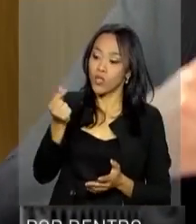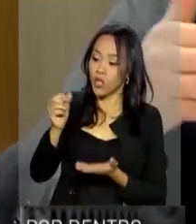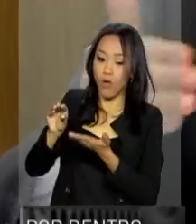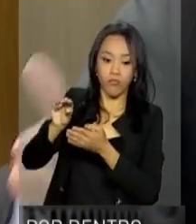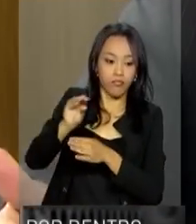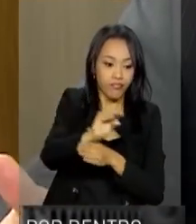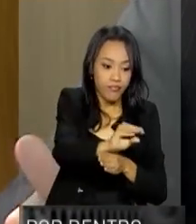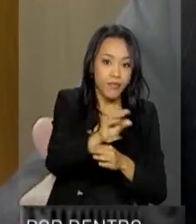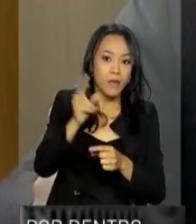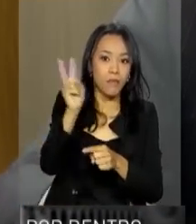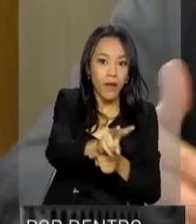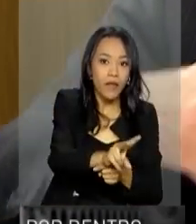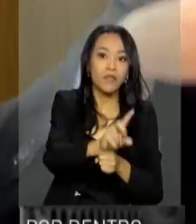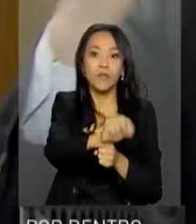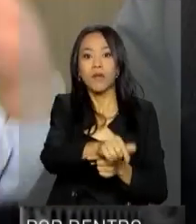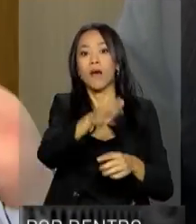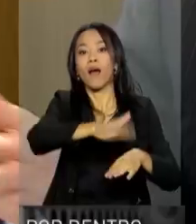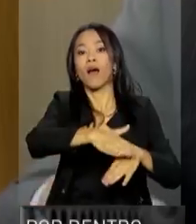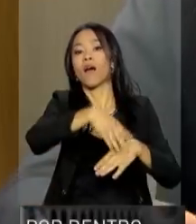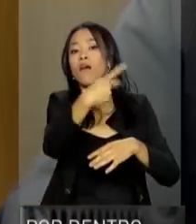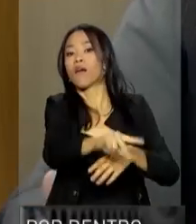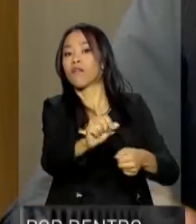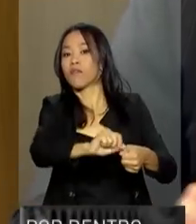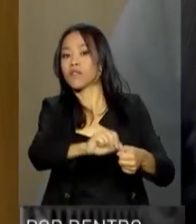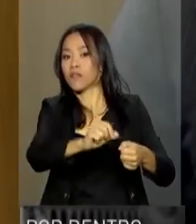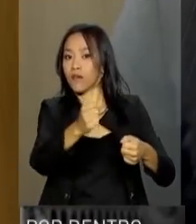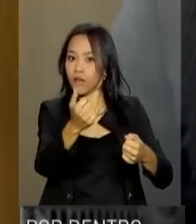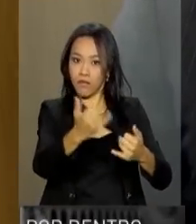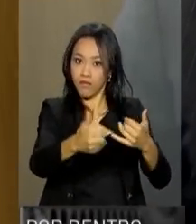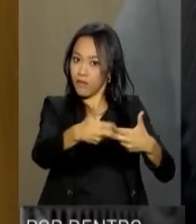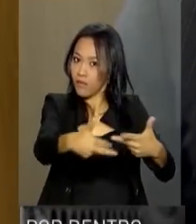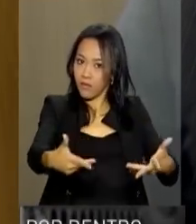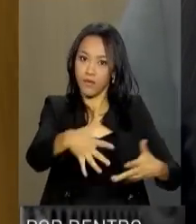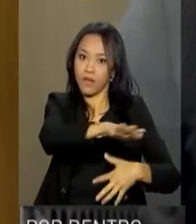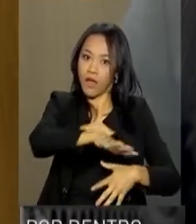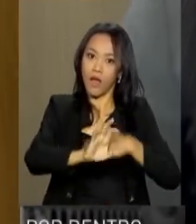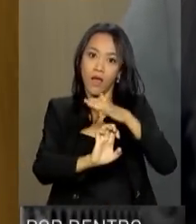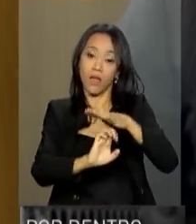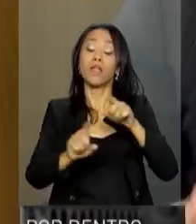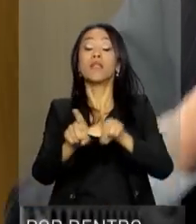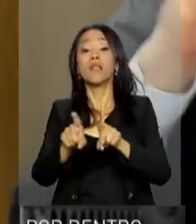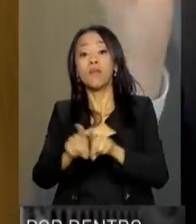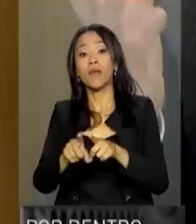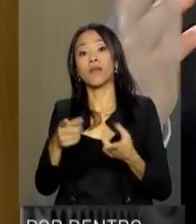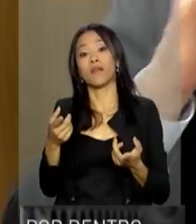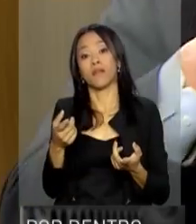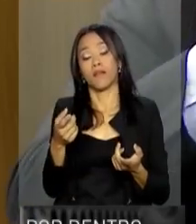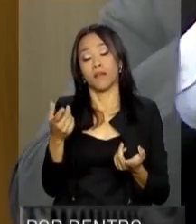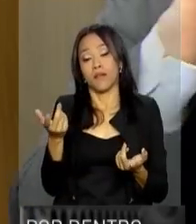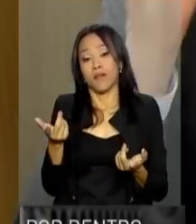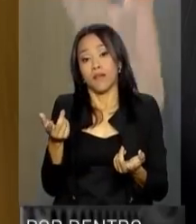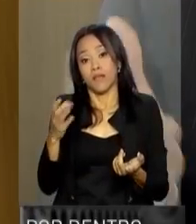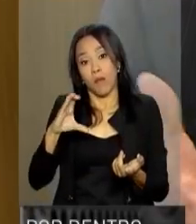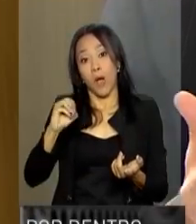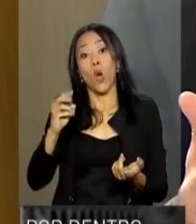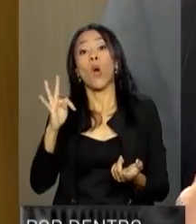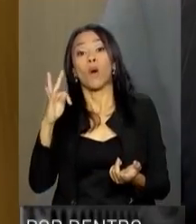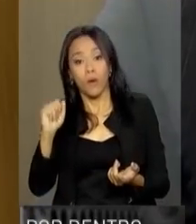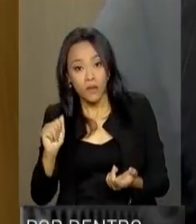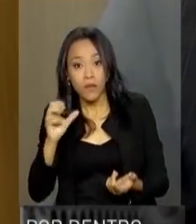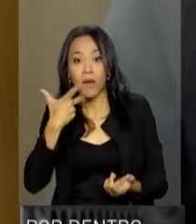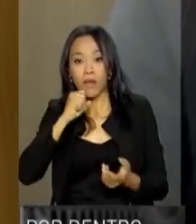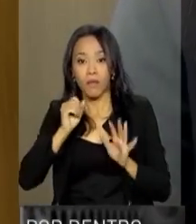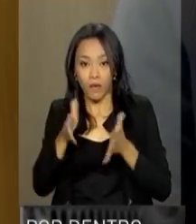com as empresas para deixar uma cota as empresas brasileiras deixaram uma quarta de emprego para os jovens do bolsa família enfim é um conjunto de ações